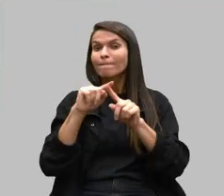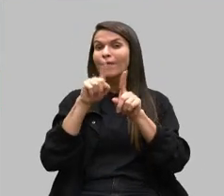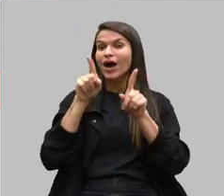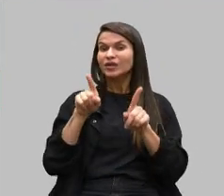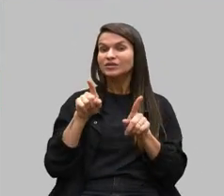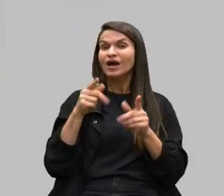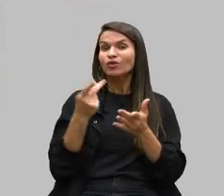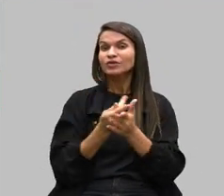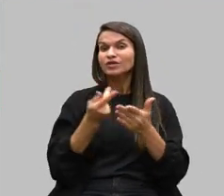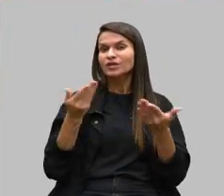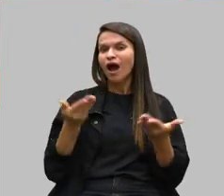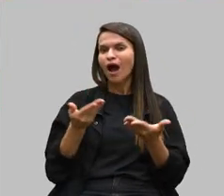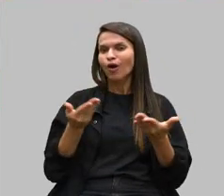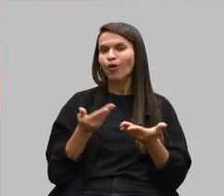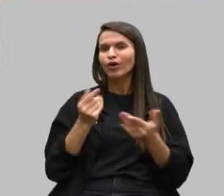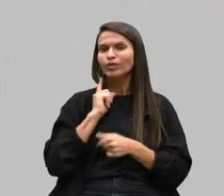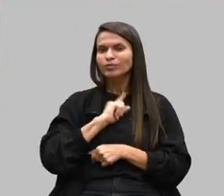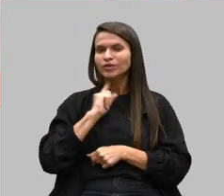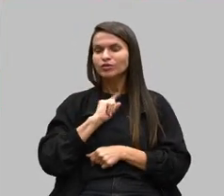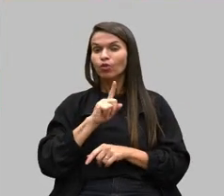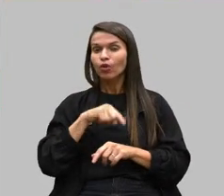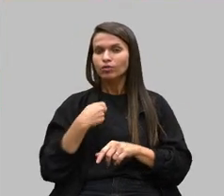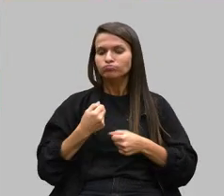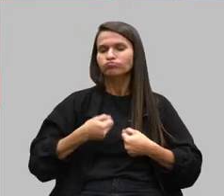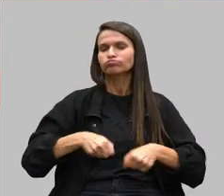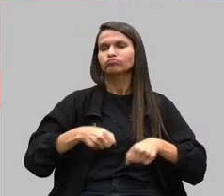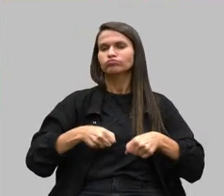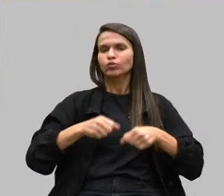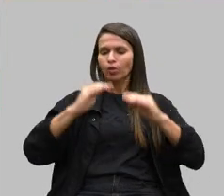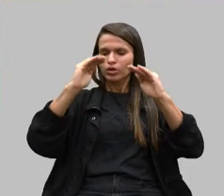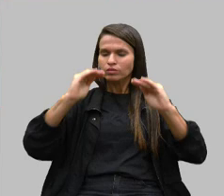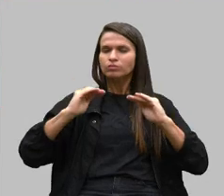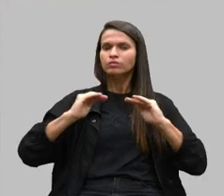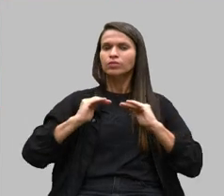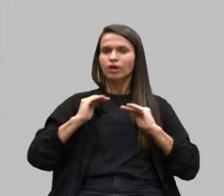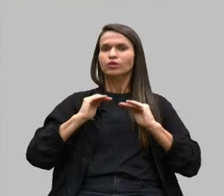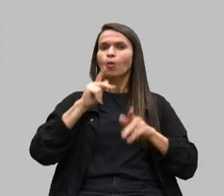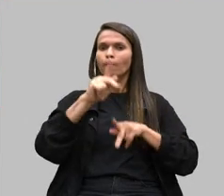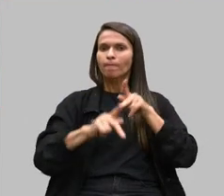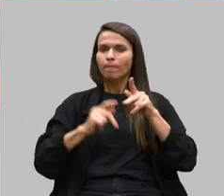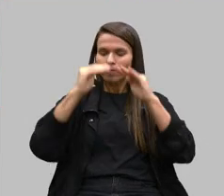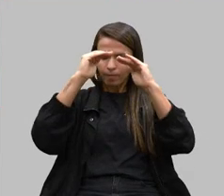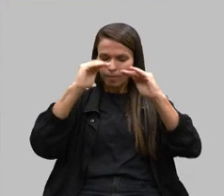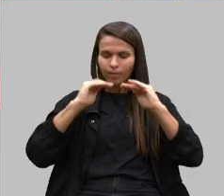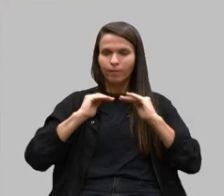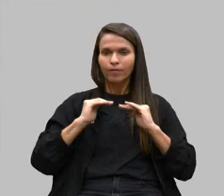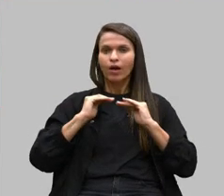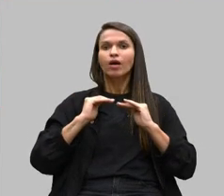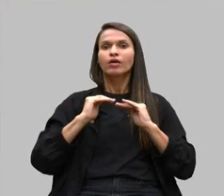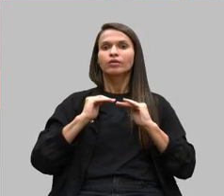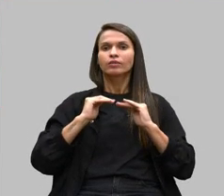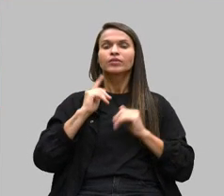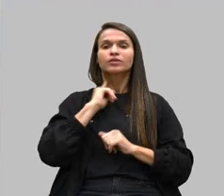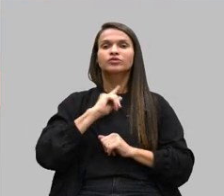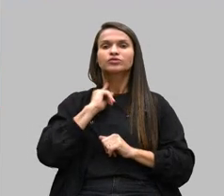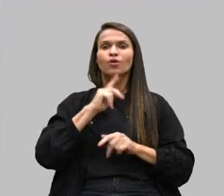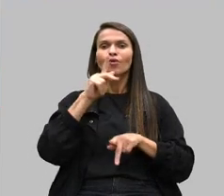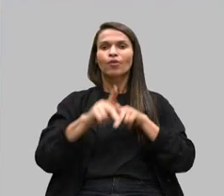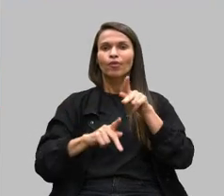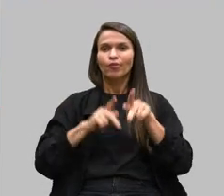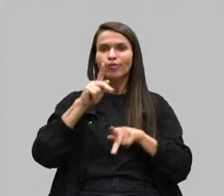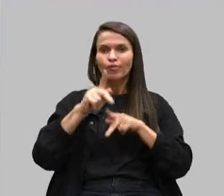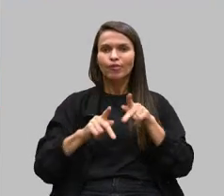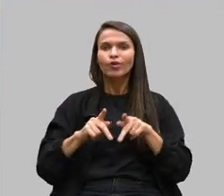tá acontecendo com Minas Gerais e nós precisamos que nos respeite respeite o povo Mineiro respeite Minas Gerais o povo de m Minas